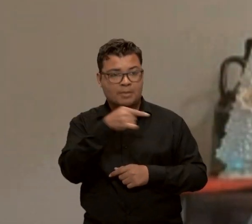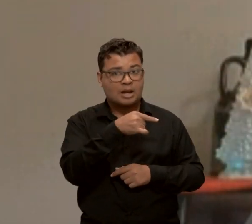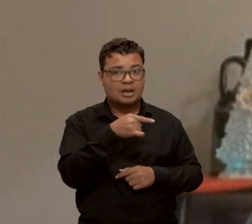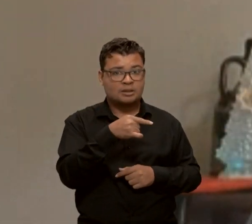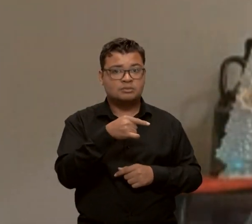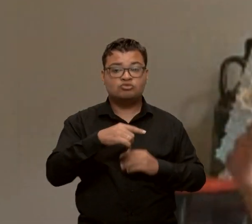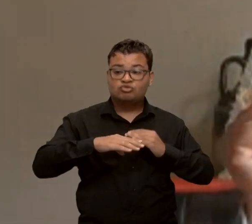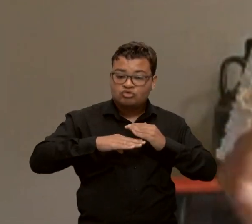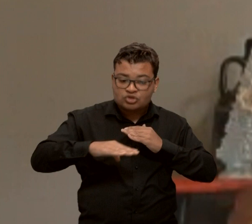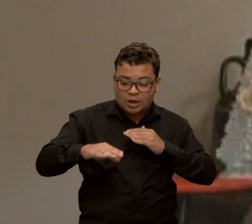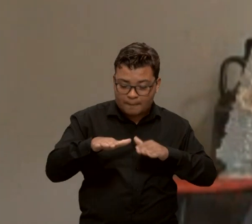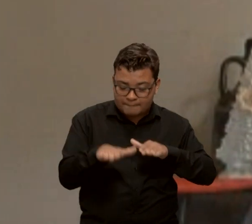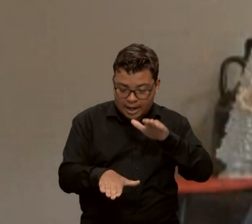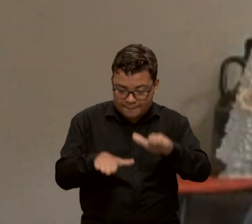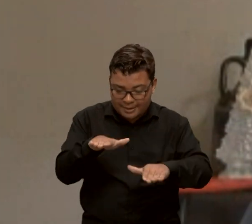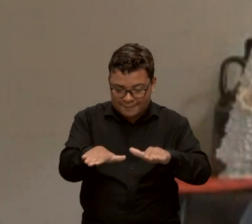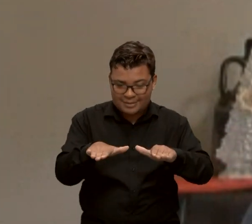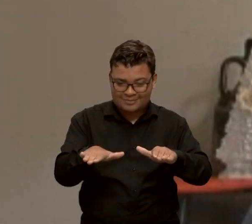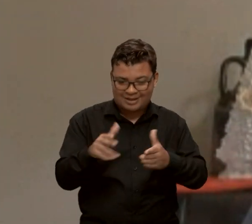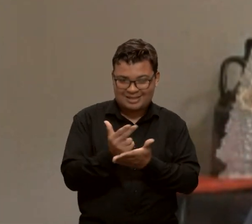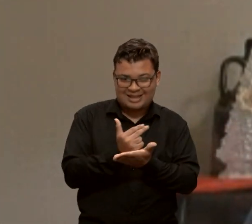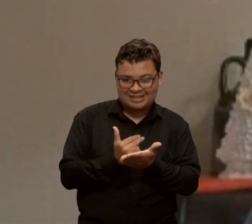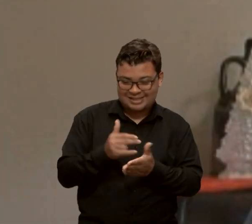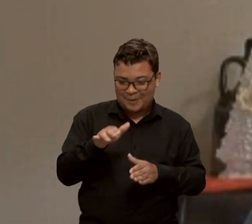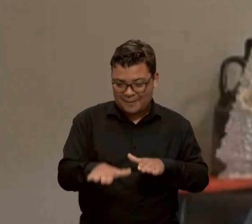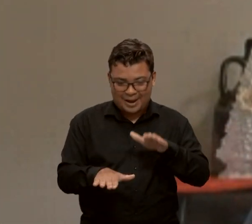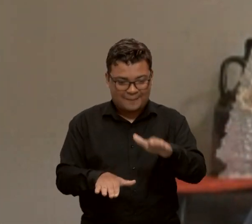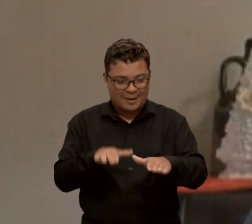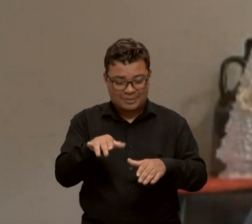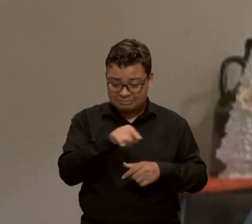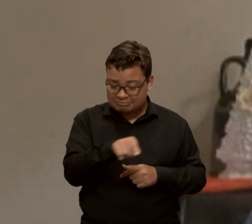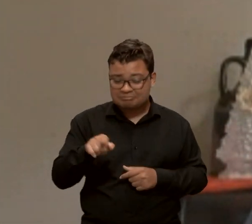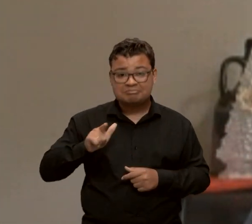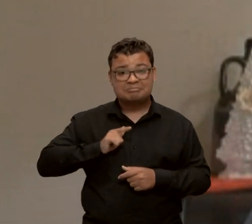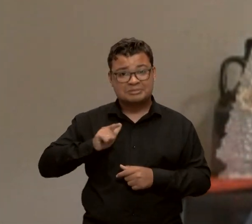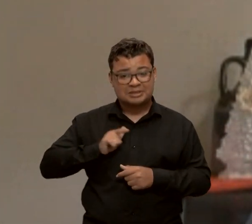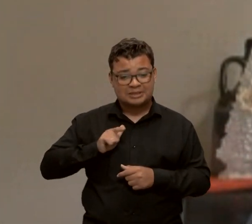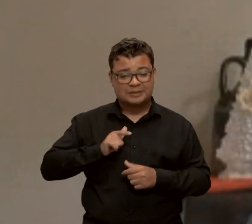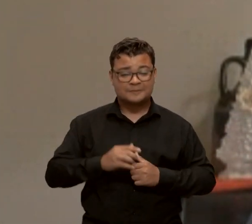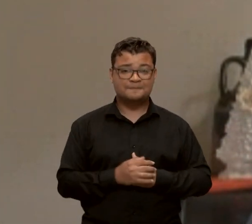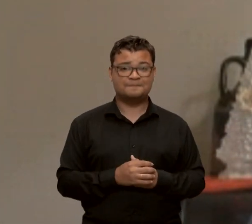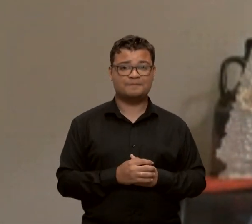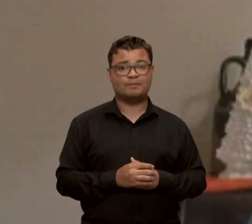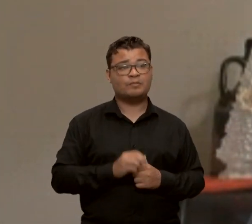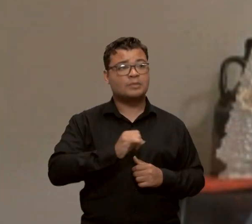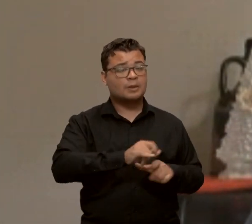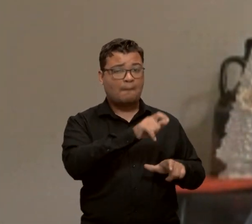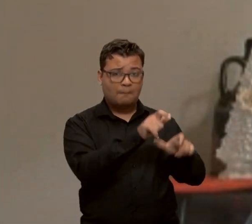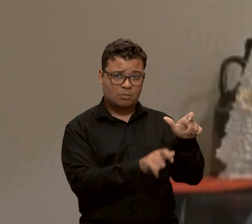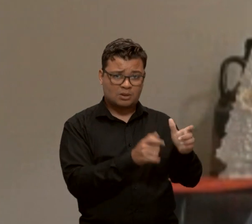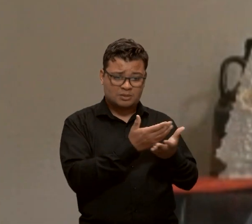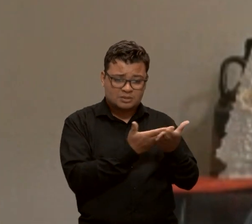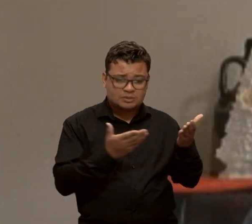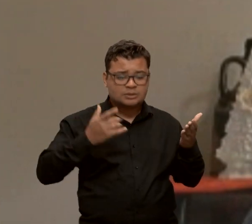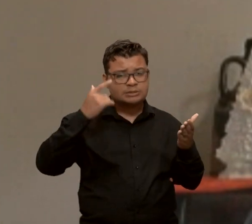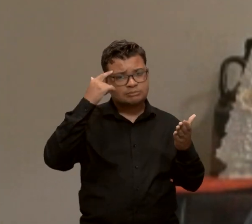chão. Então, se você ensina essas pessoas com alterações no sistema de comunicação delas a reconhecer